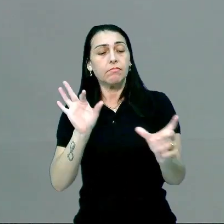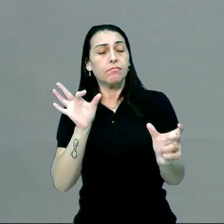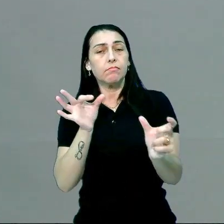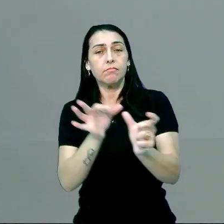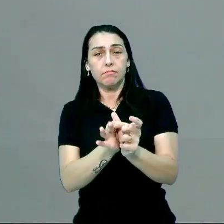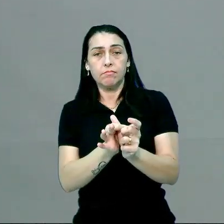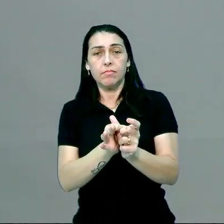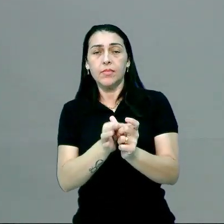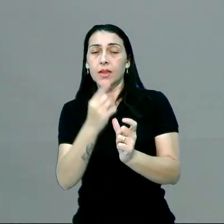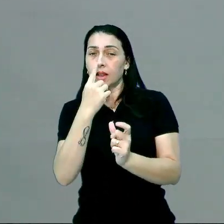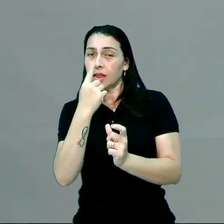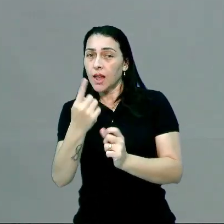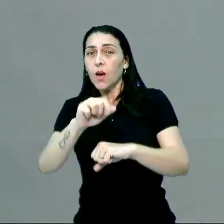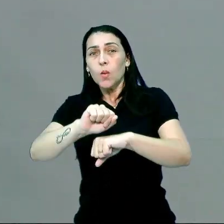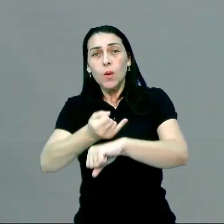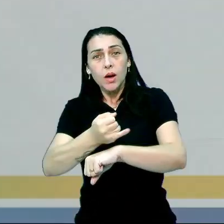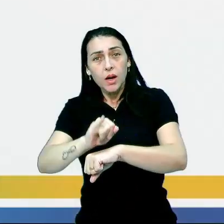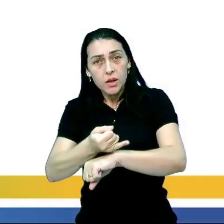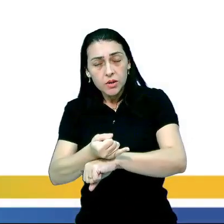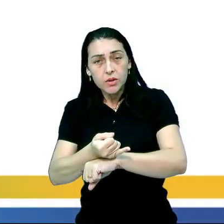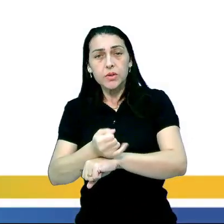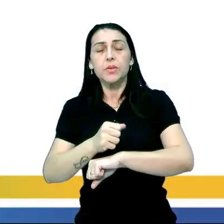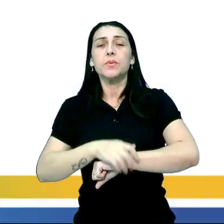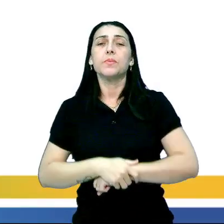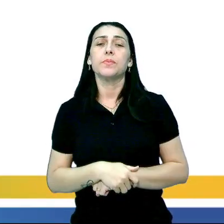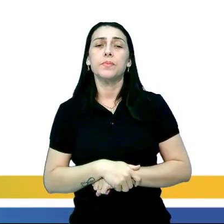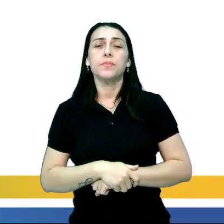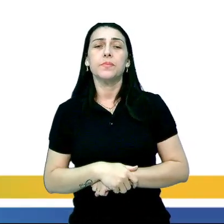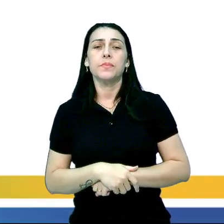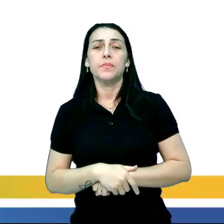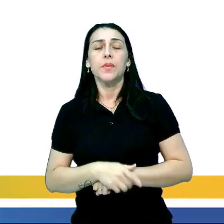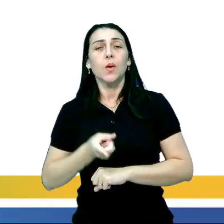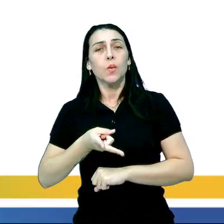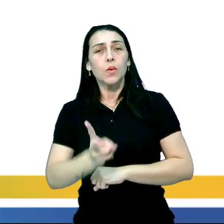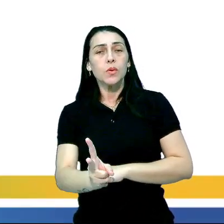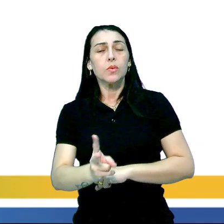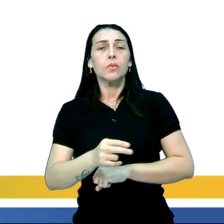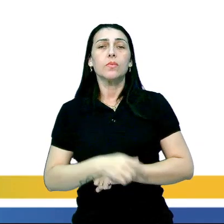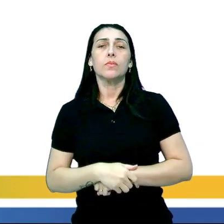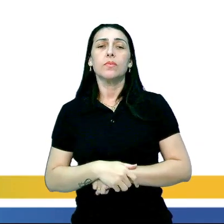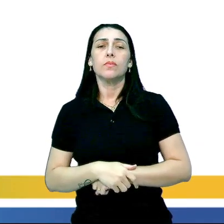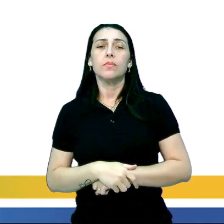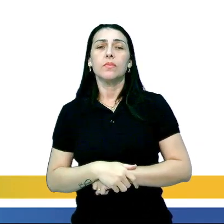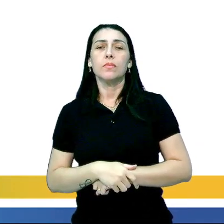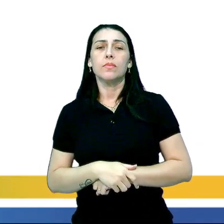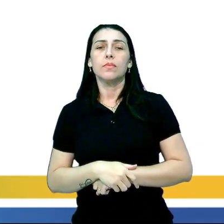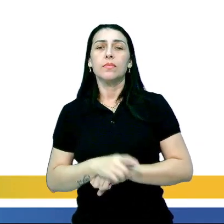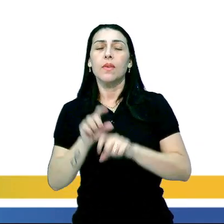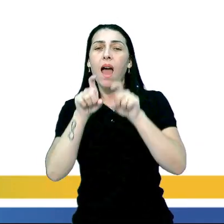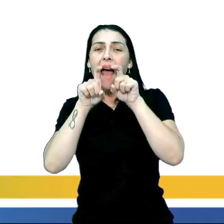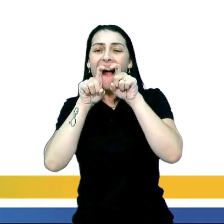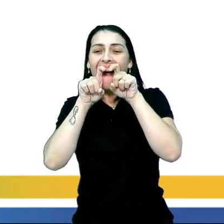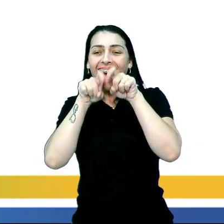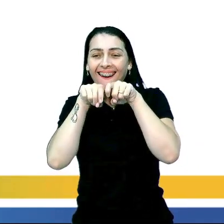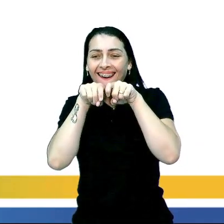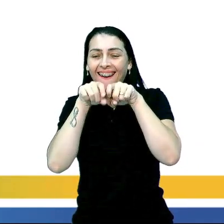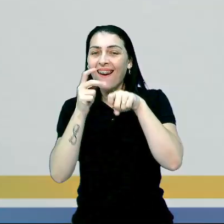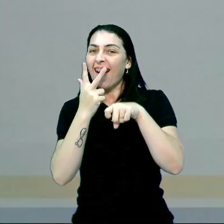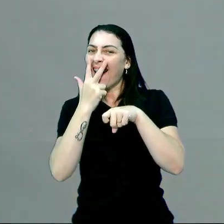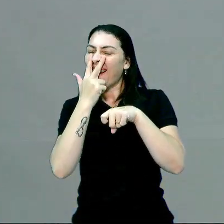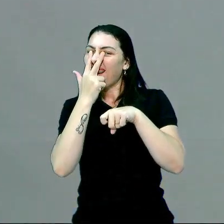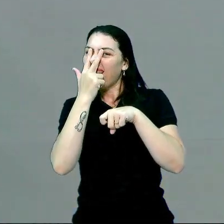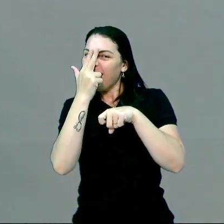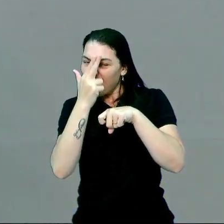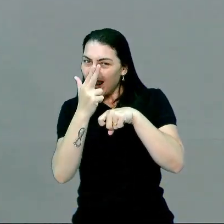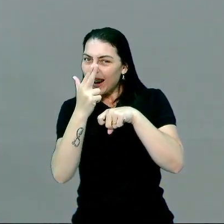ligação, nariz pontudo, pontudo é adjetivo. E aí ele continua. As presas são de um